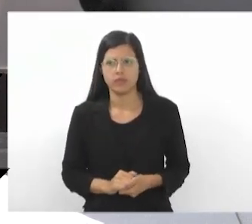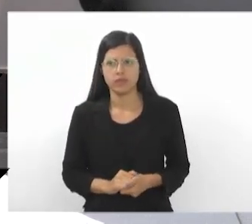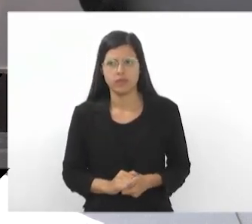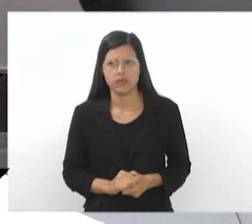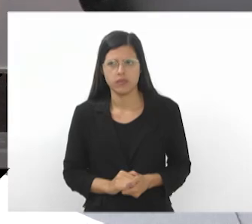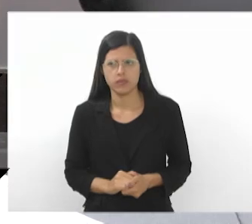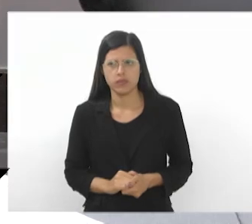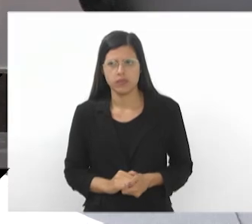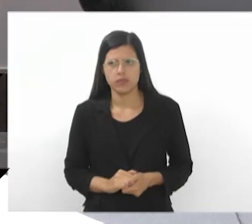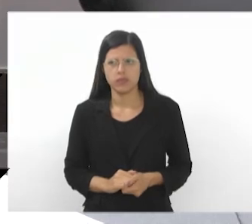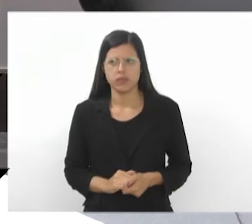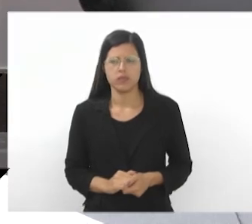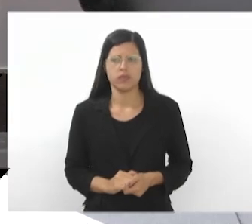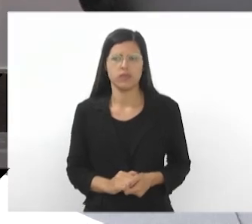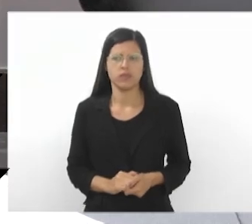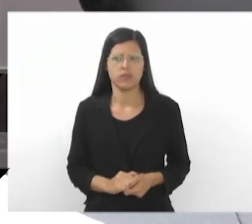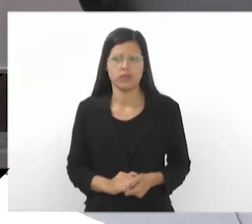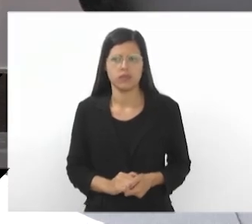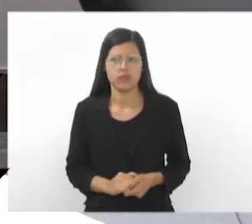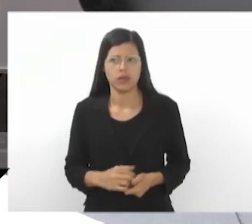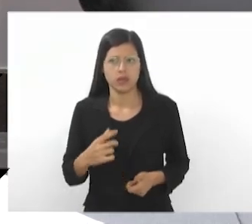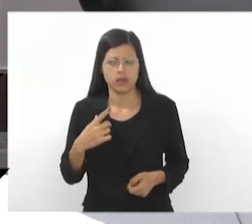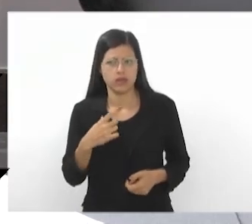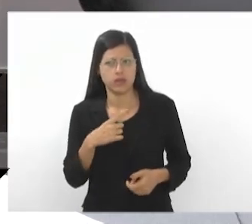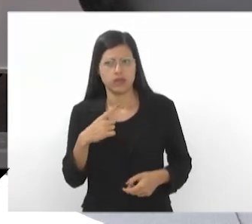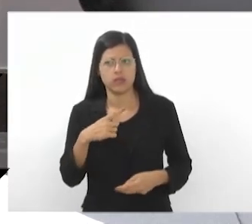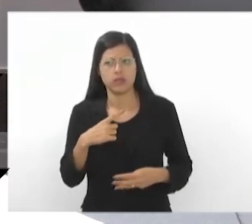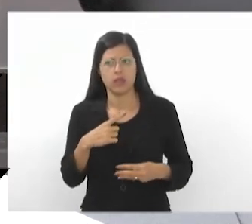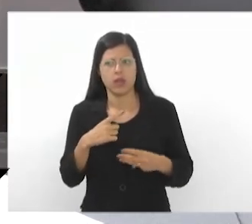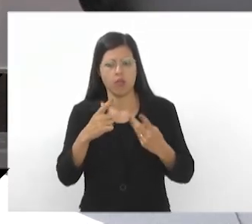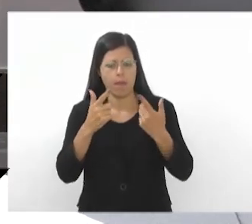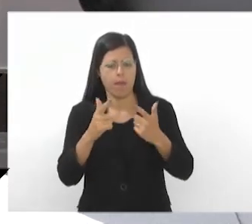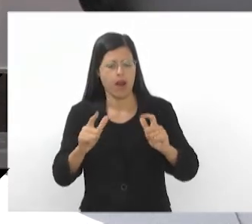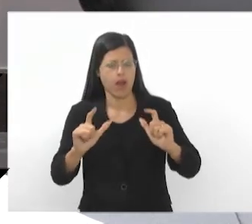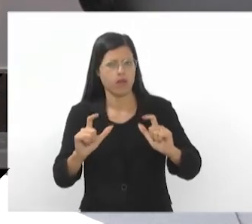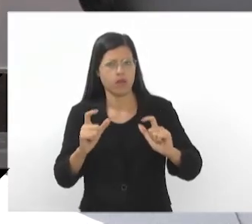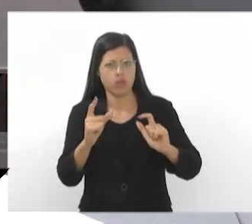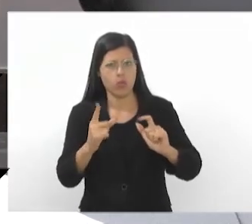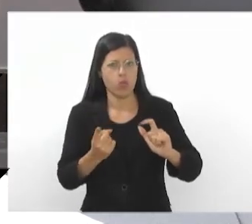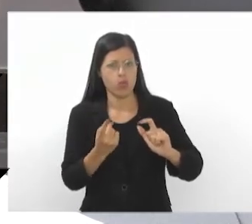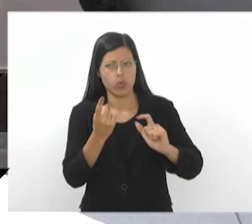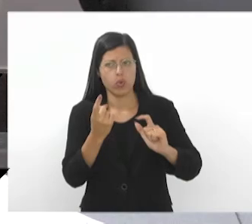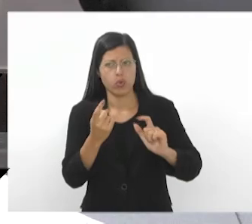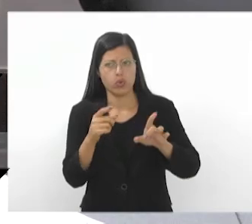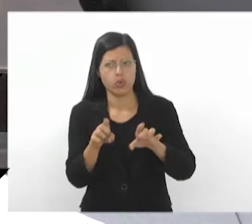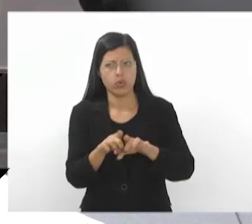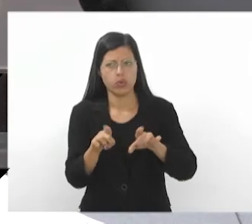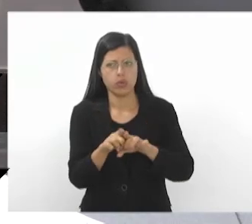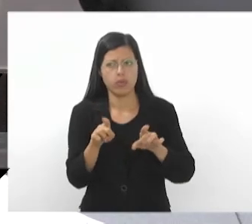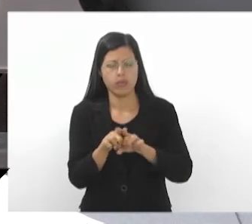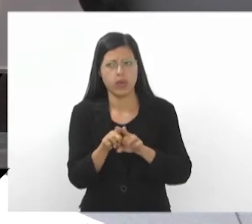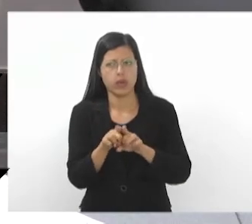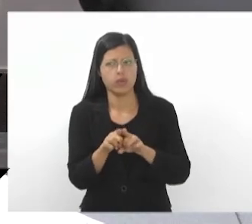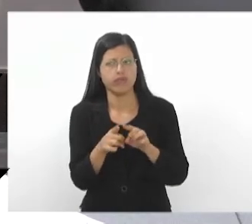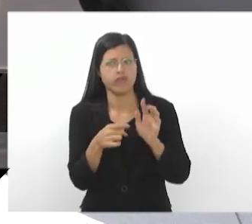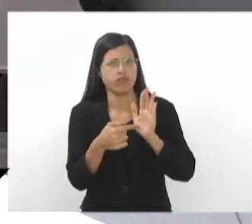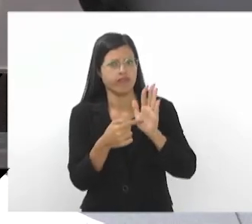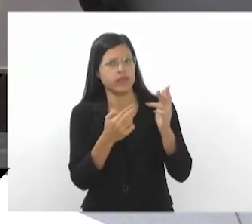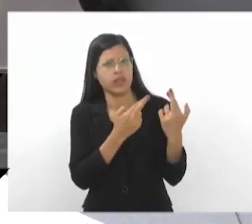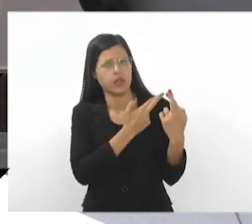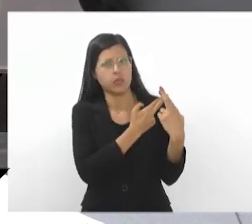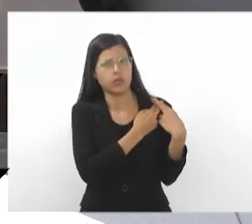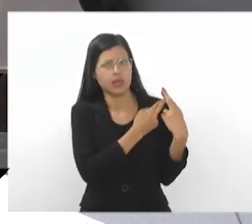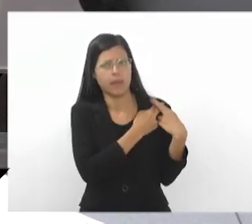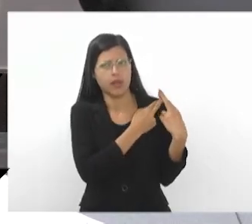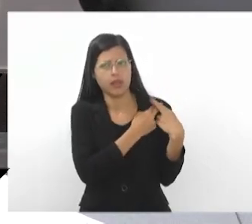Sabe, e tem um parágrafo de um único, também jogando essa responsabilidade